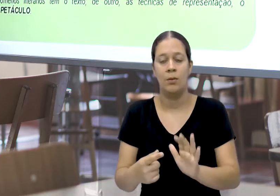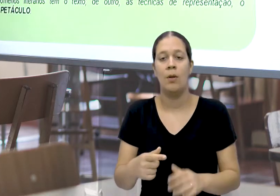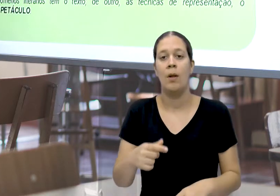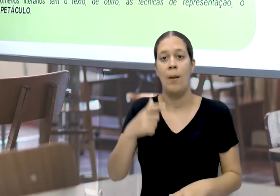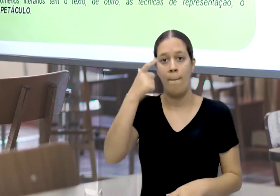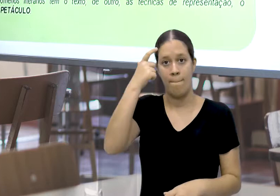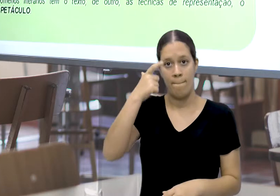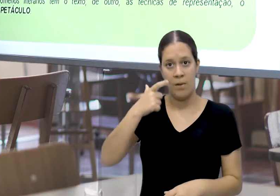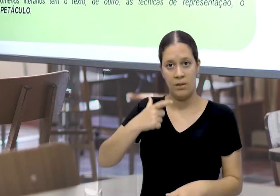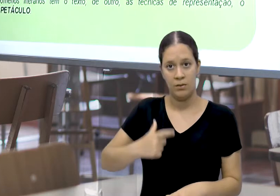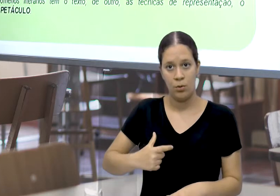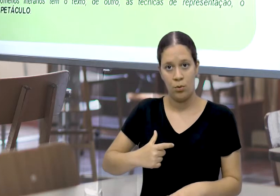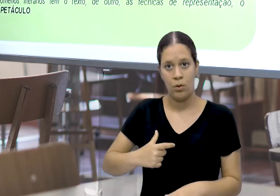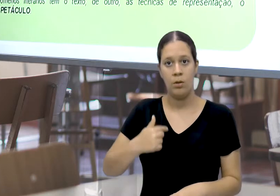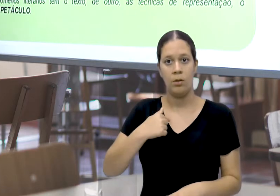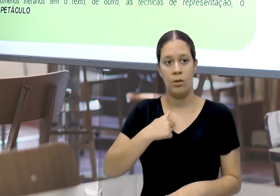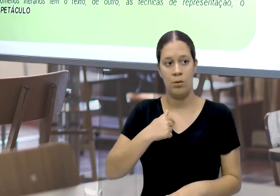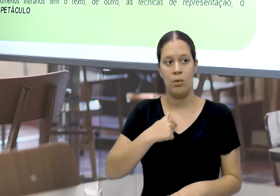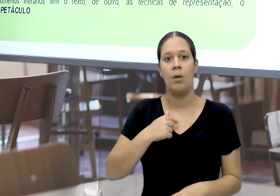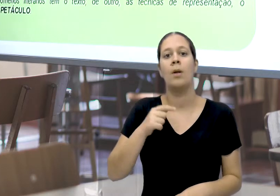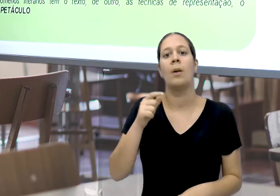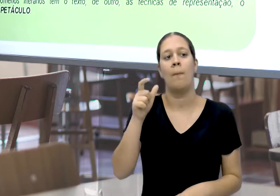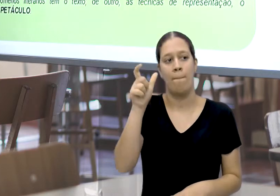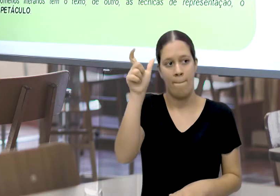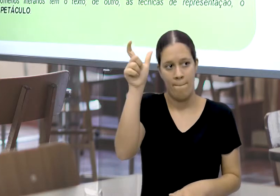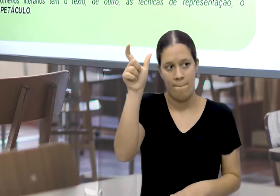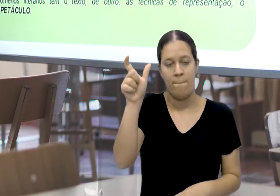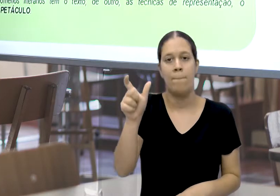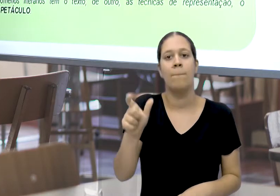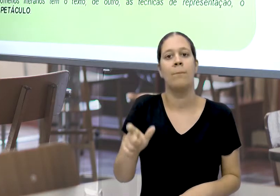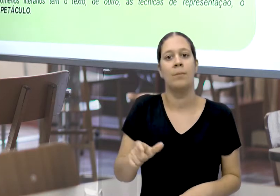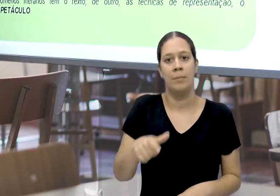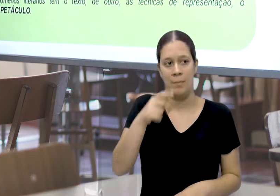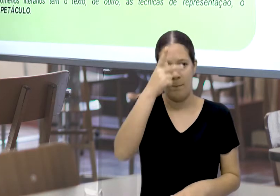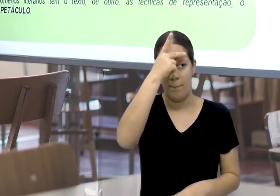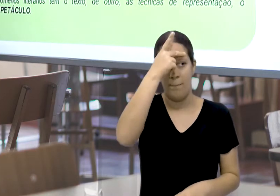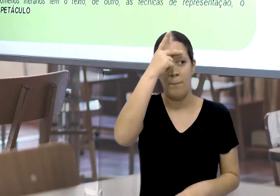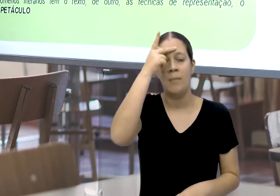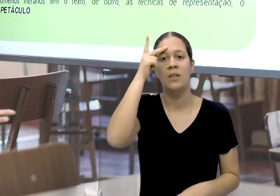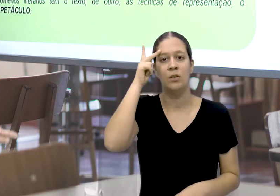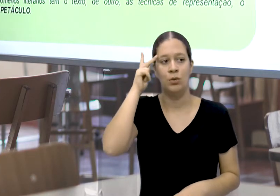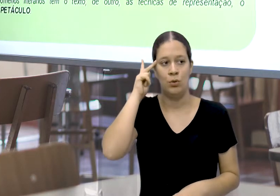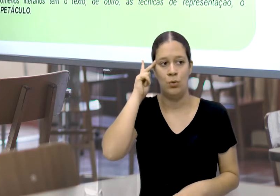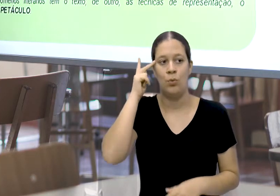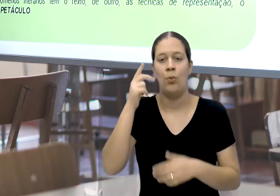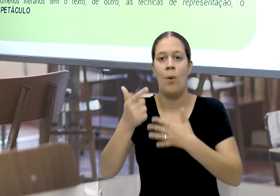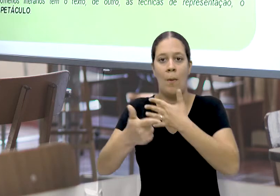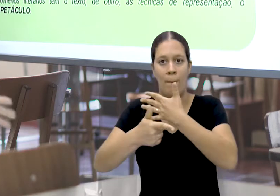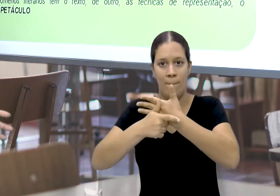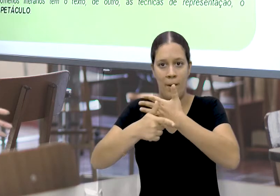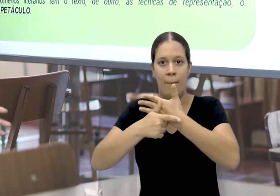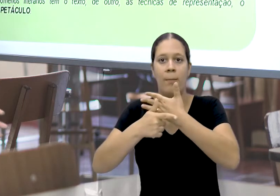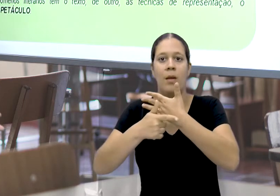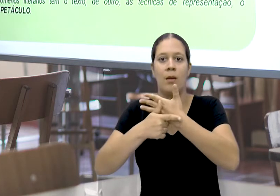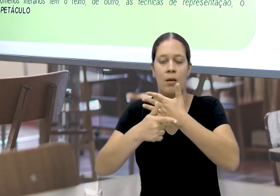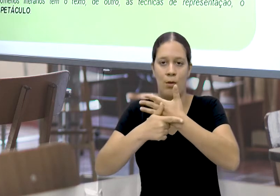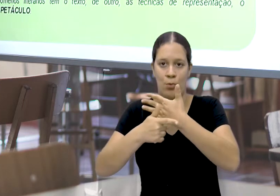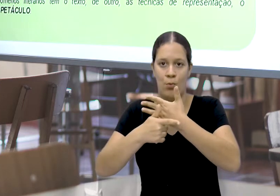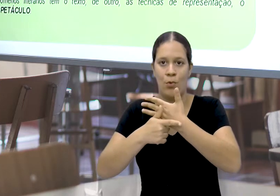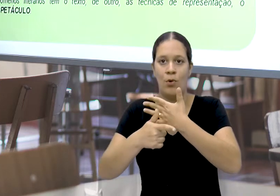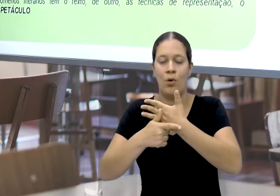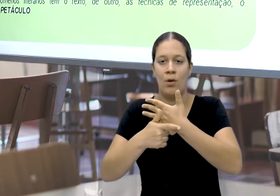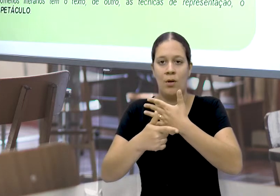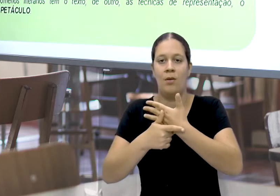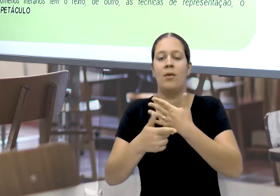aquele ator que representa aquela personagem. Nerso da Capitinga é uma persona do ator que